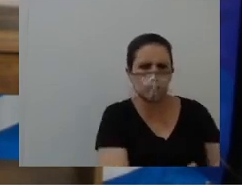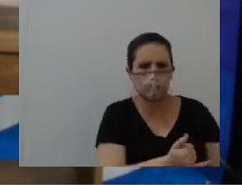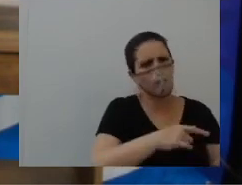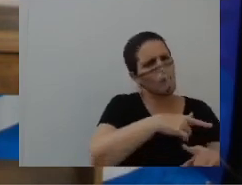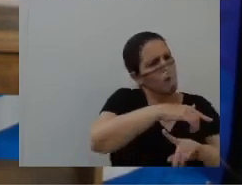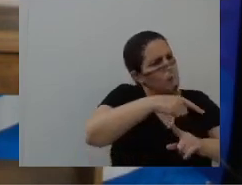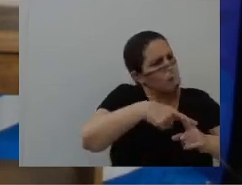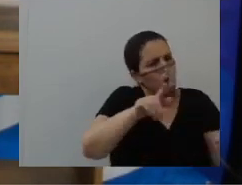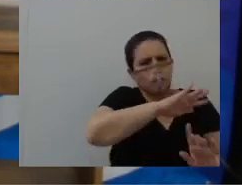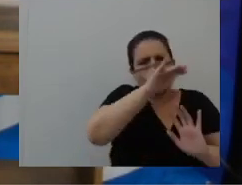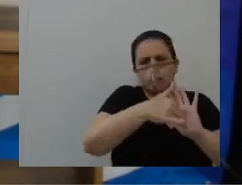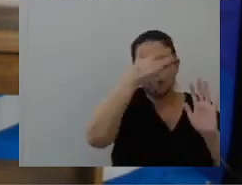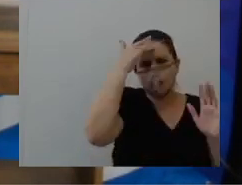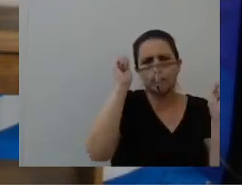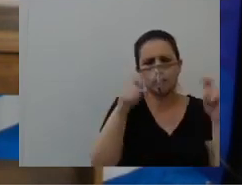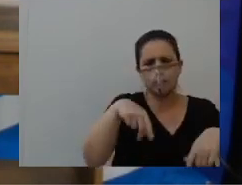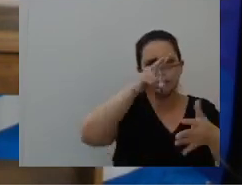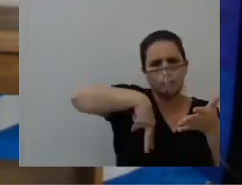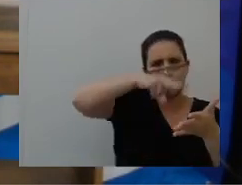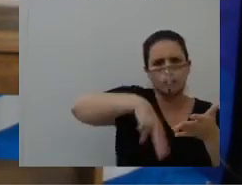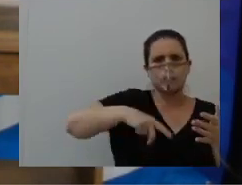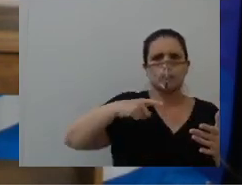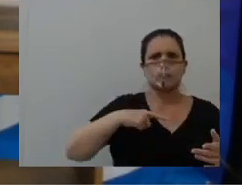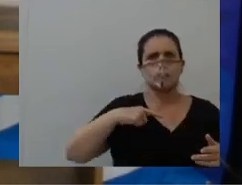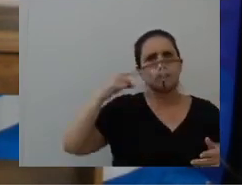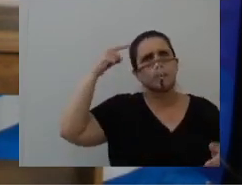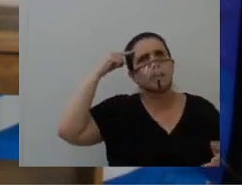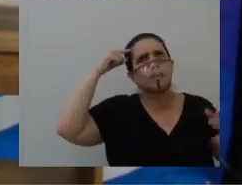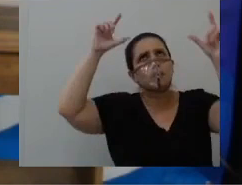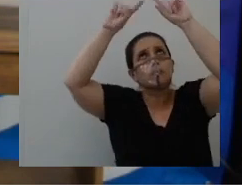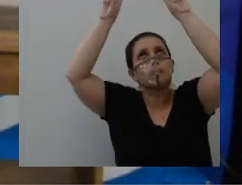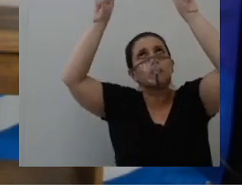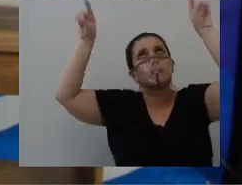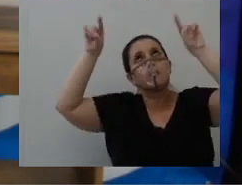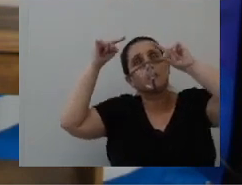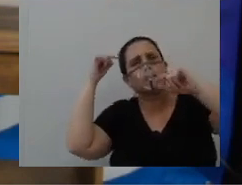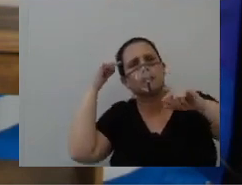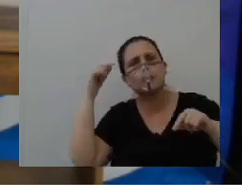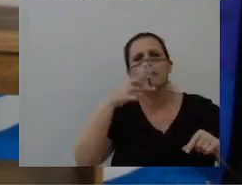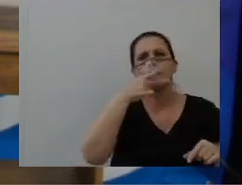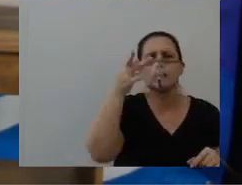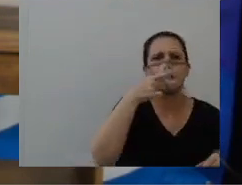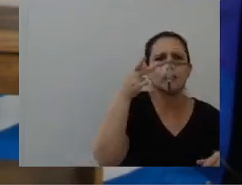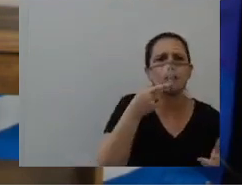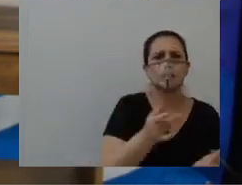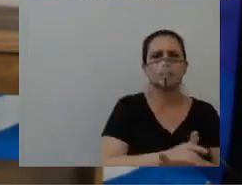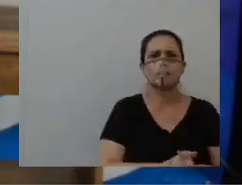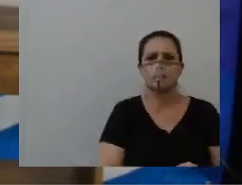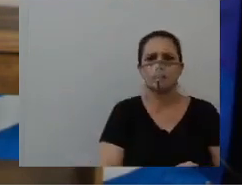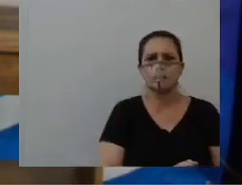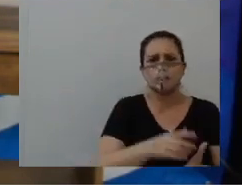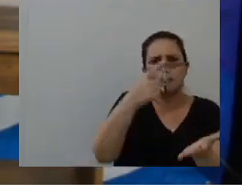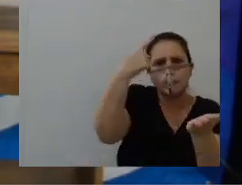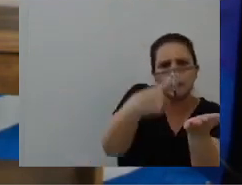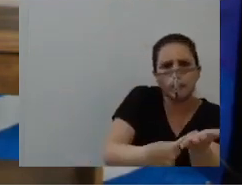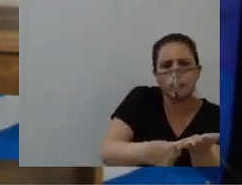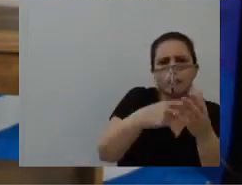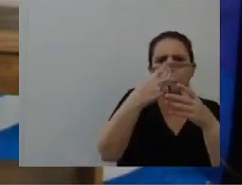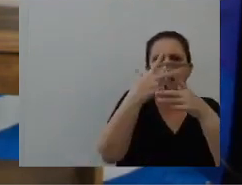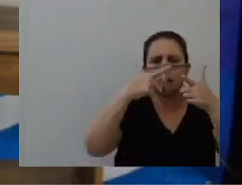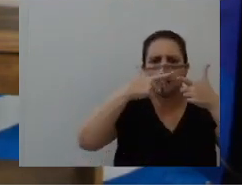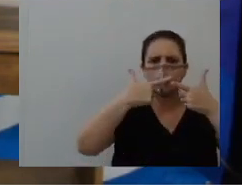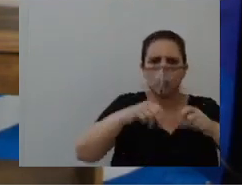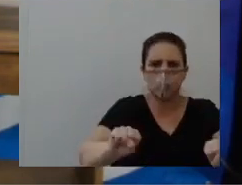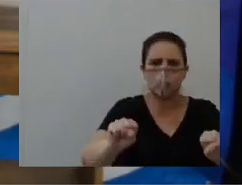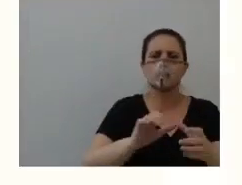algumas marcas, por exemplo, alguns símbolos, tá pensando, tá falando, né? São marcas linguísticas que